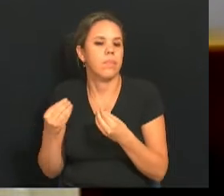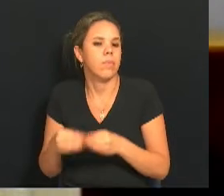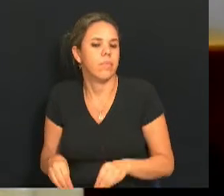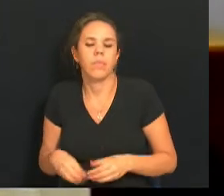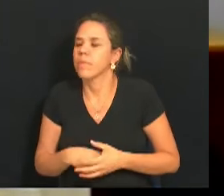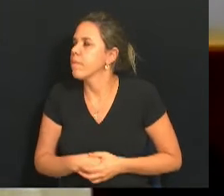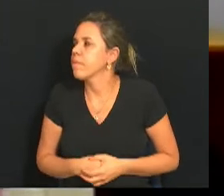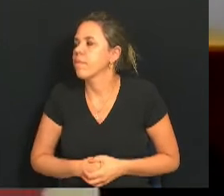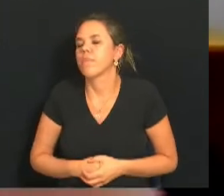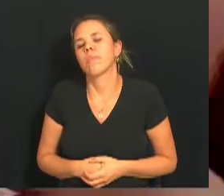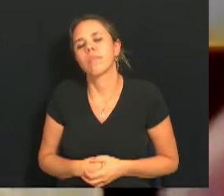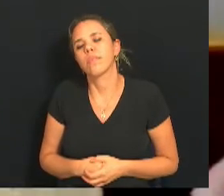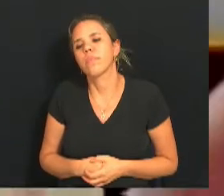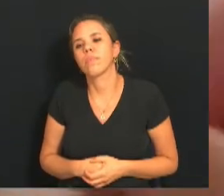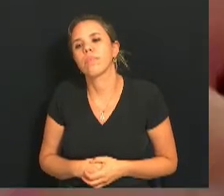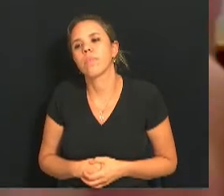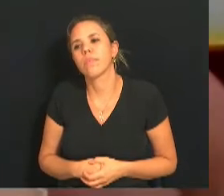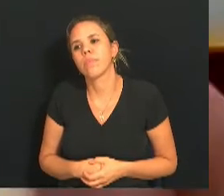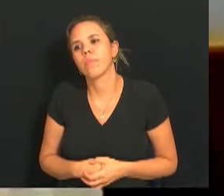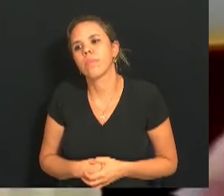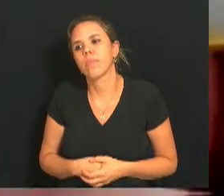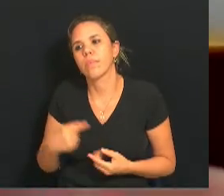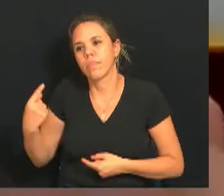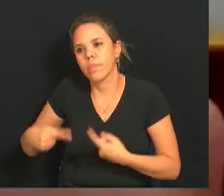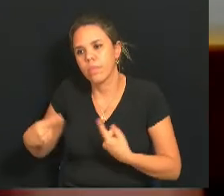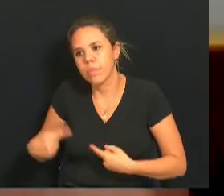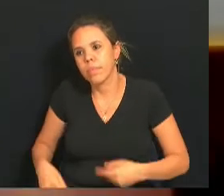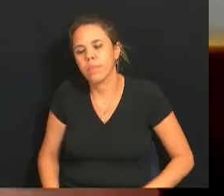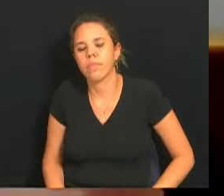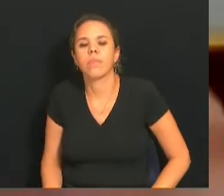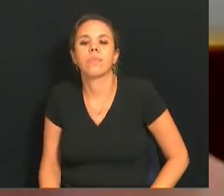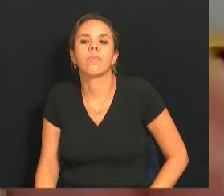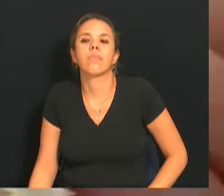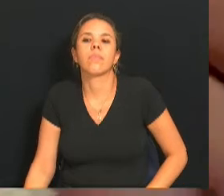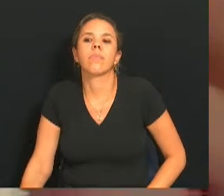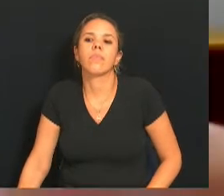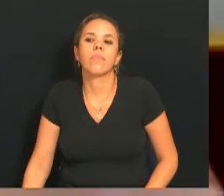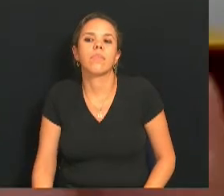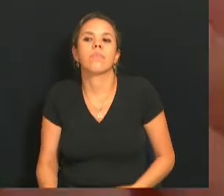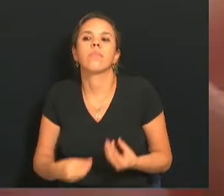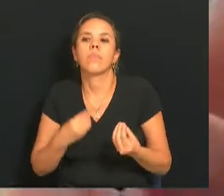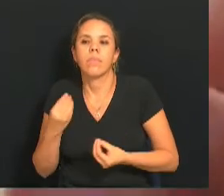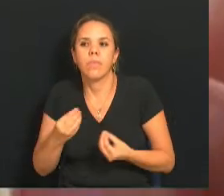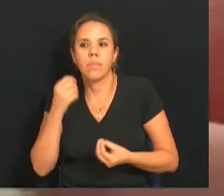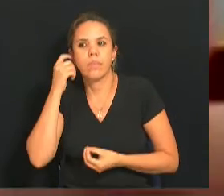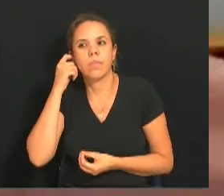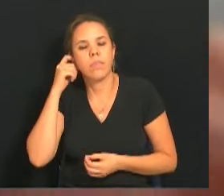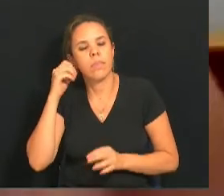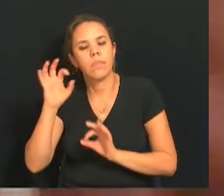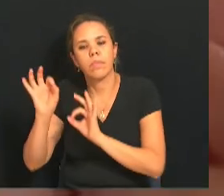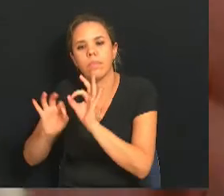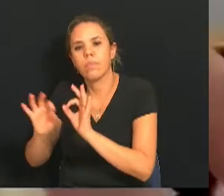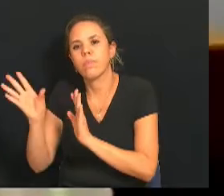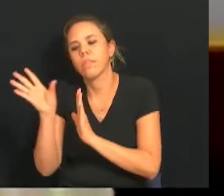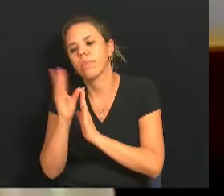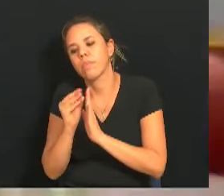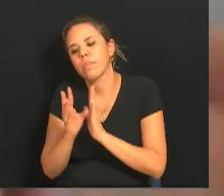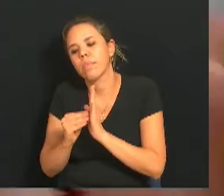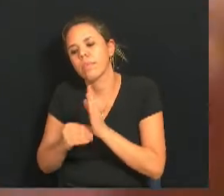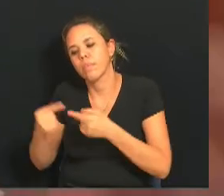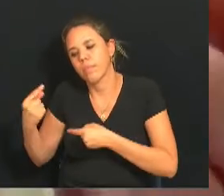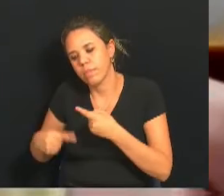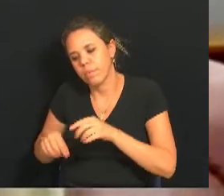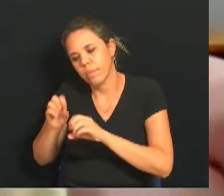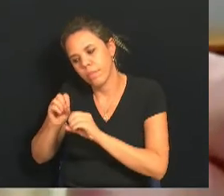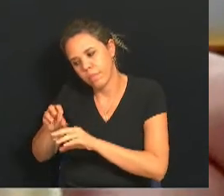acho que seria uma discussão necessária, né, de como que é formulado a política